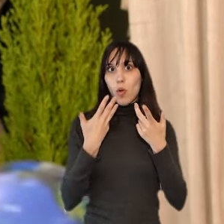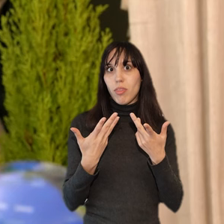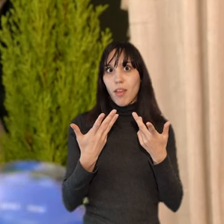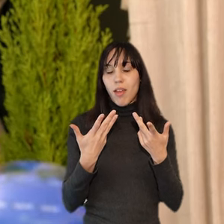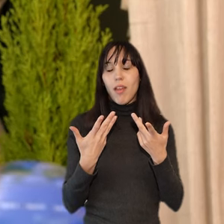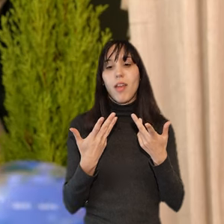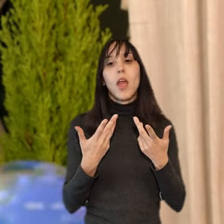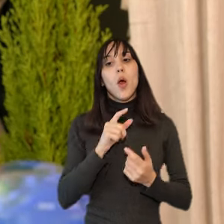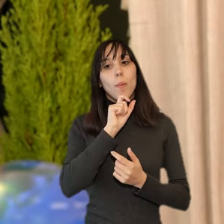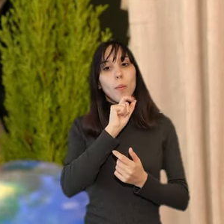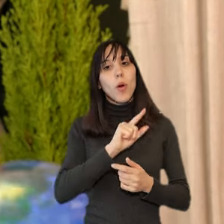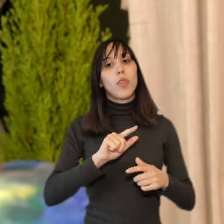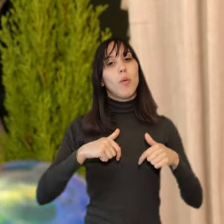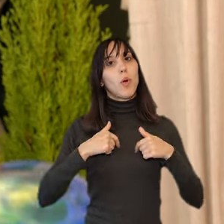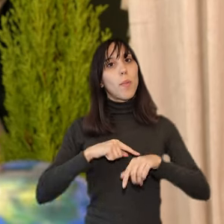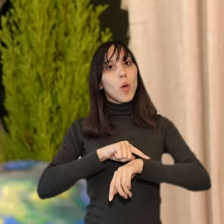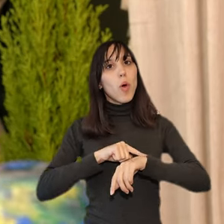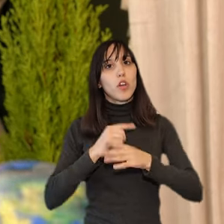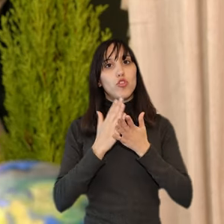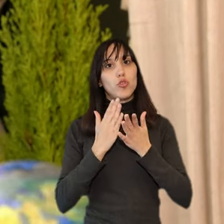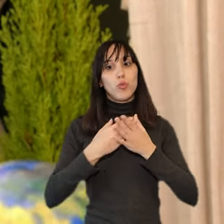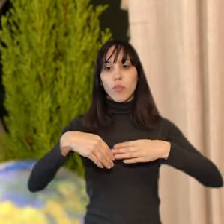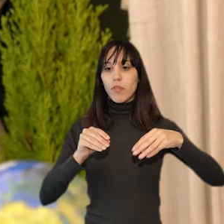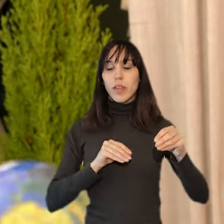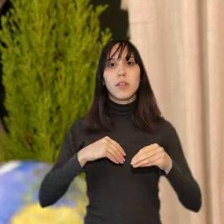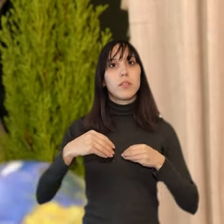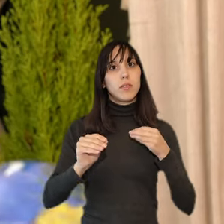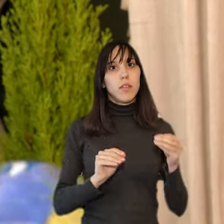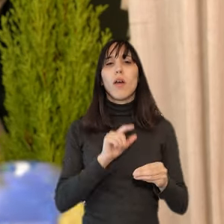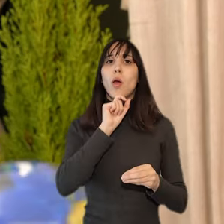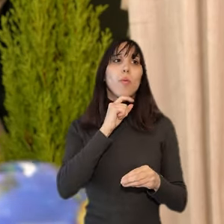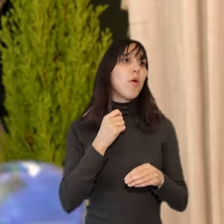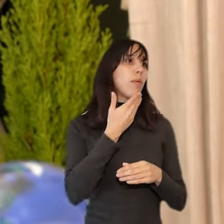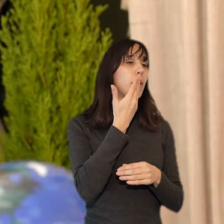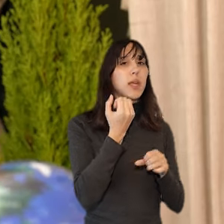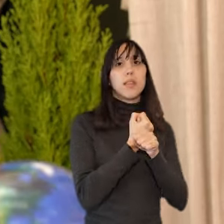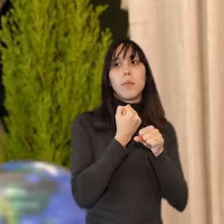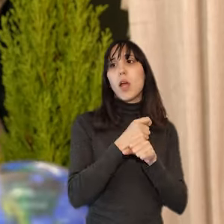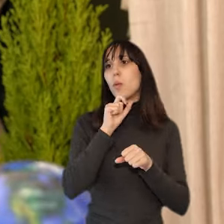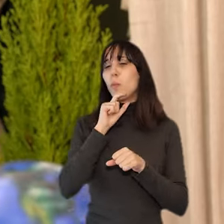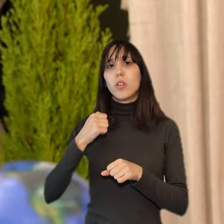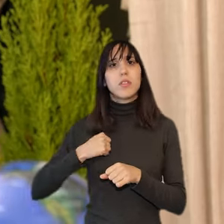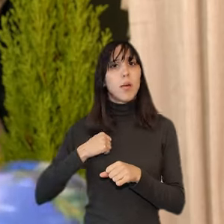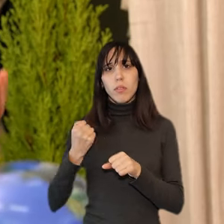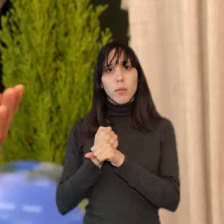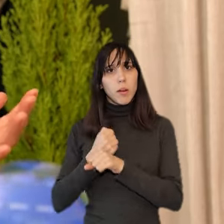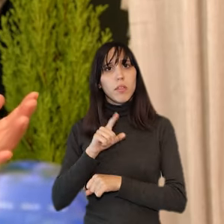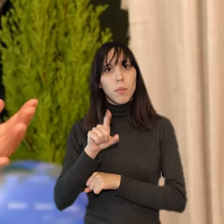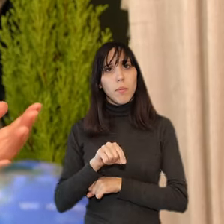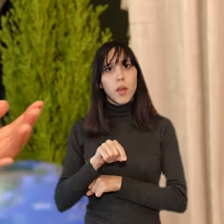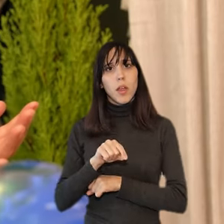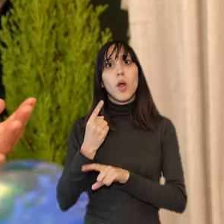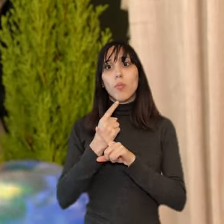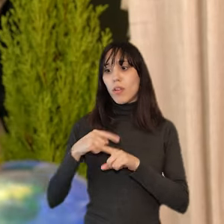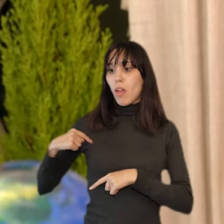poderem eh e terem o seu horário de estudo flexível não é porque eles podem trabalhar de manhã Como podem trabalhar no sábado porque todos os dias são